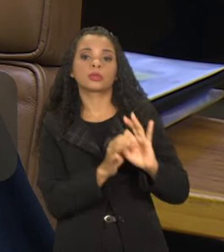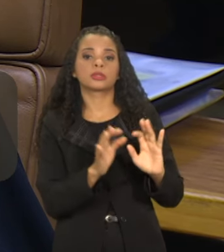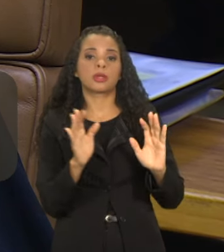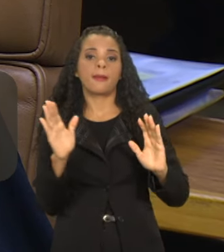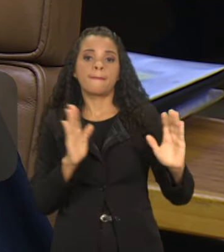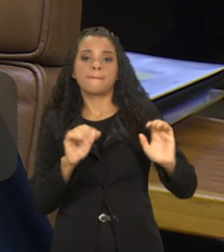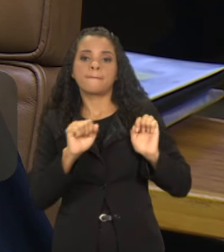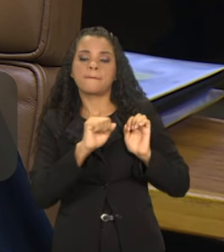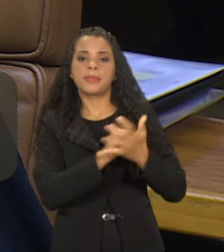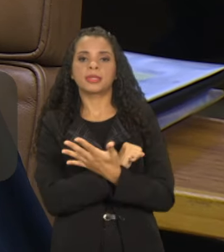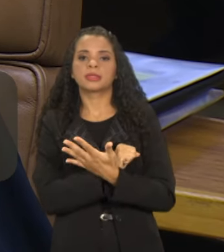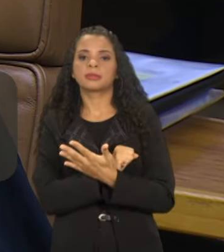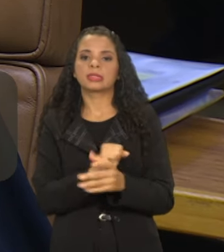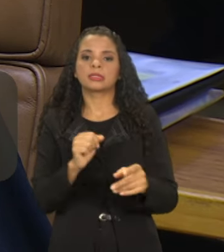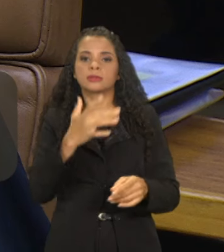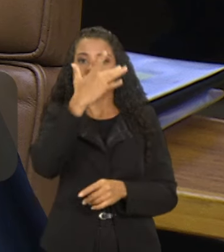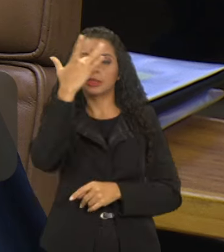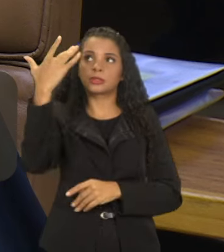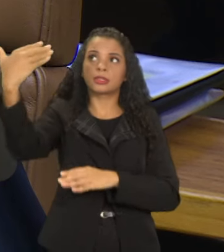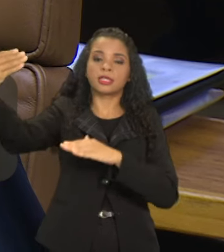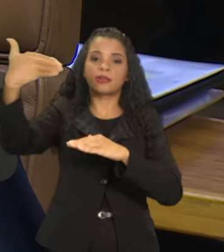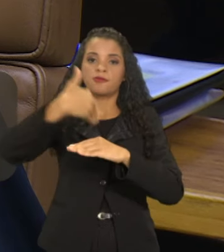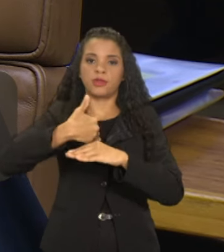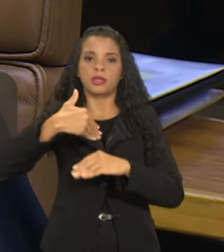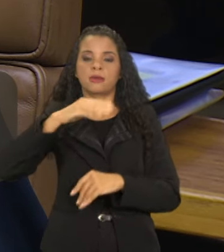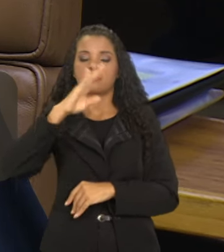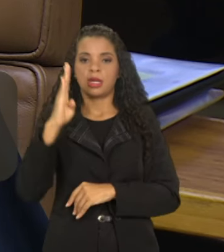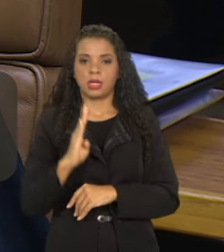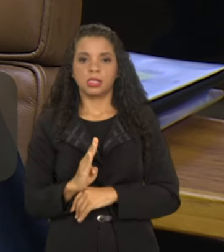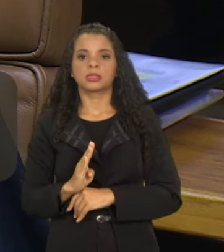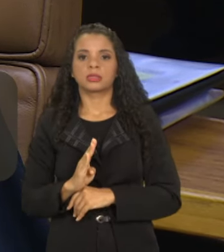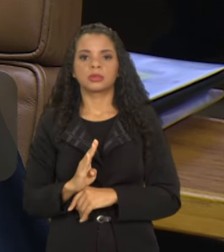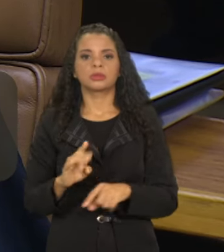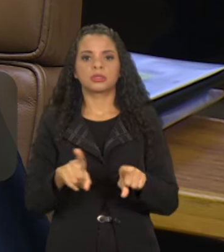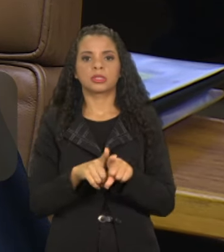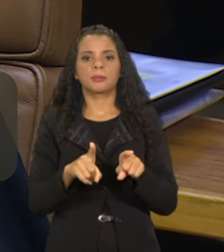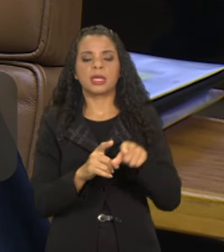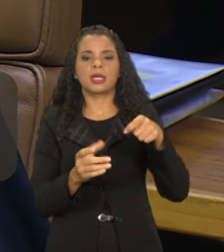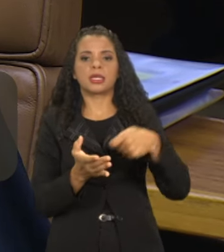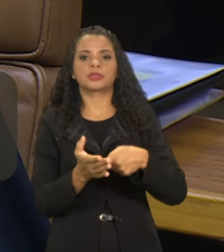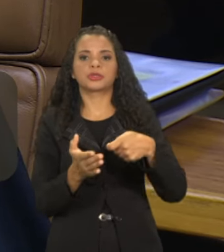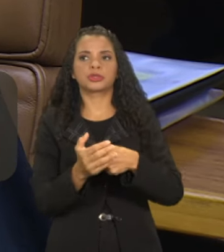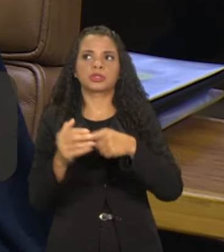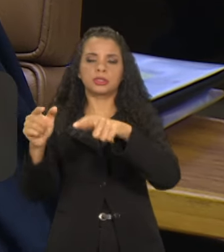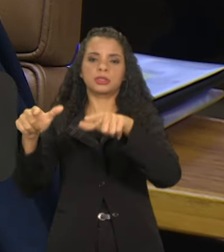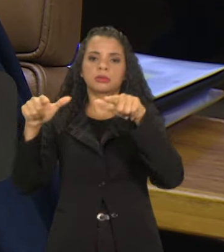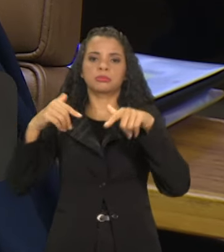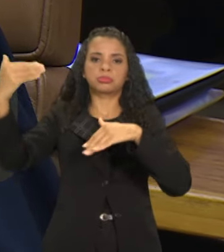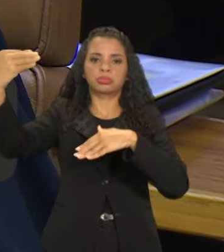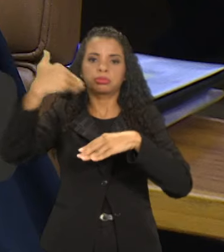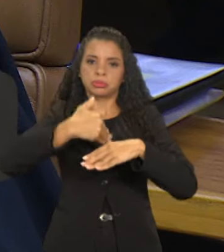de pessoas vindas do estrangeiro ao Brasil, notadamente quanto à exigência de certificados de vacinação para ingresso em território nacional.